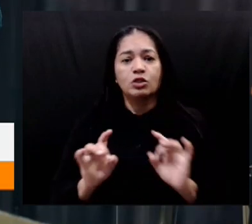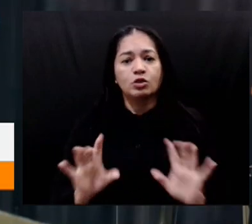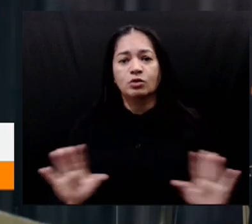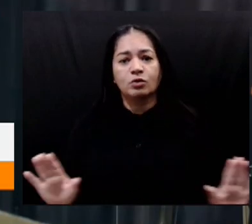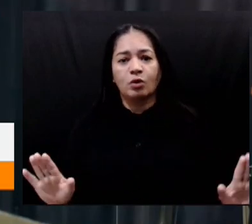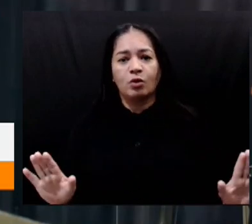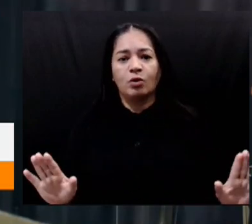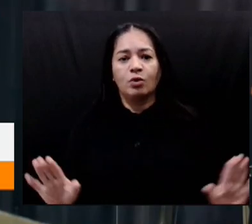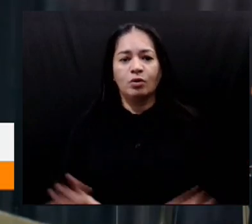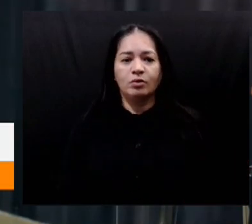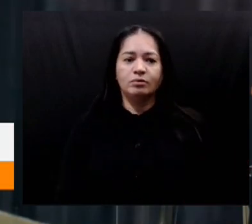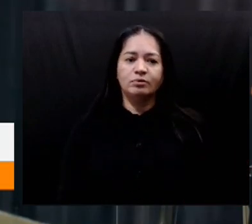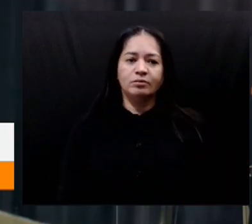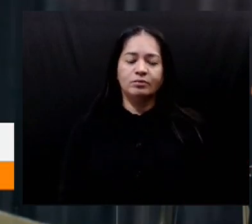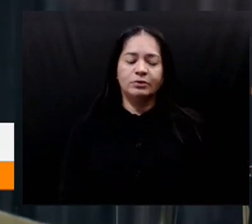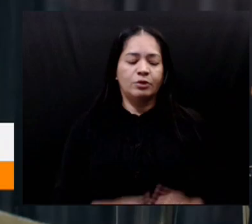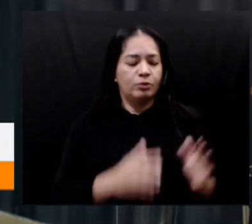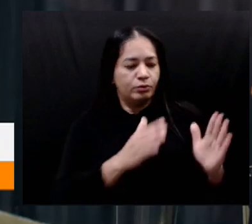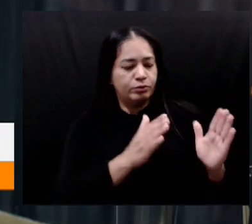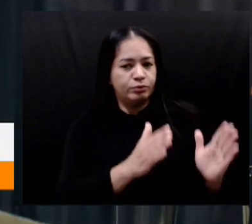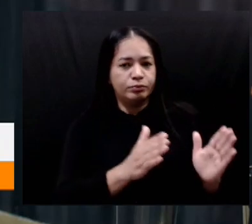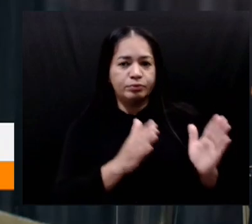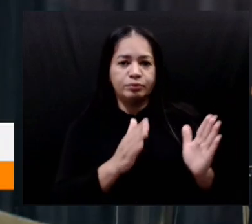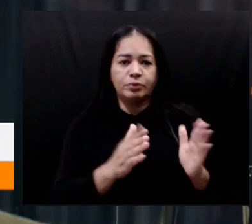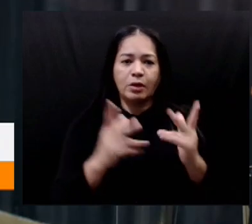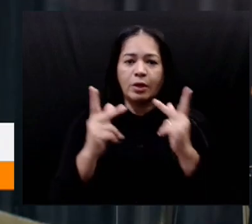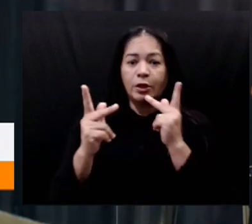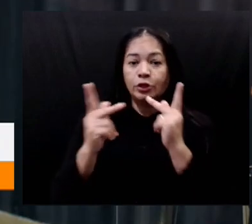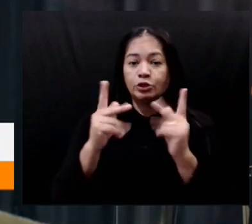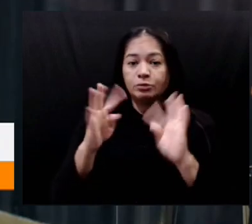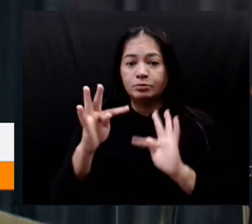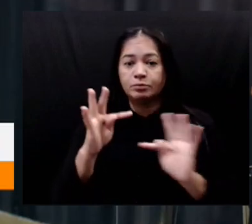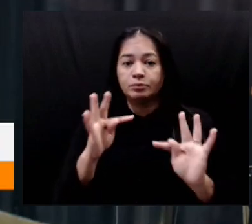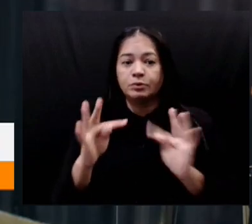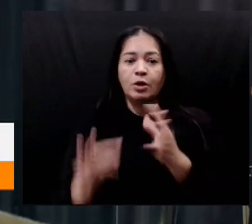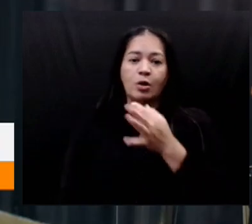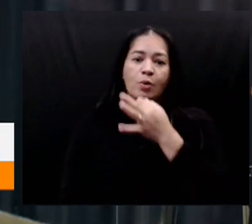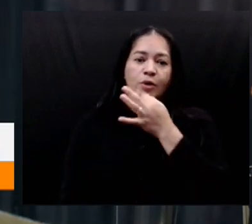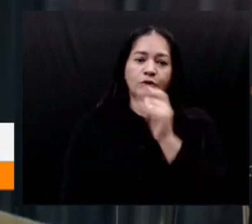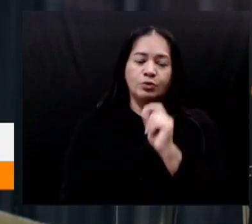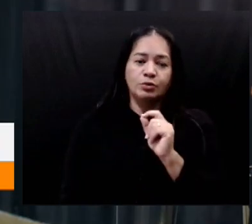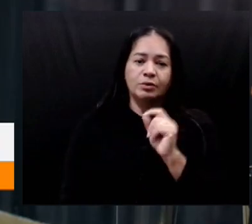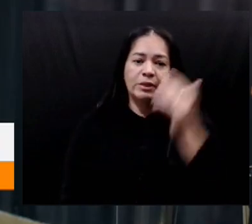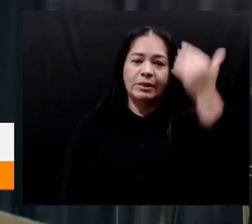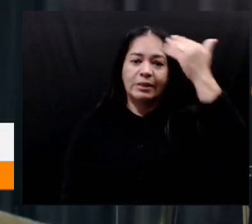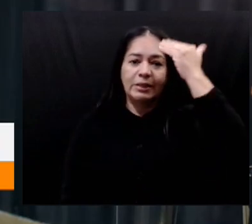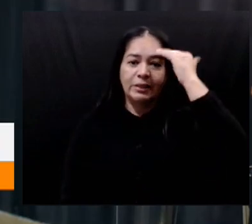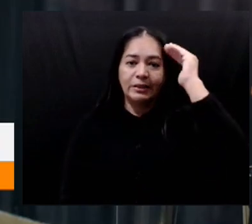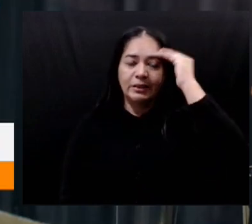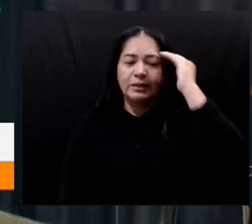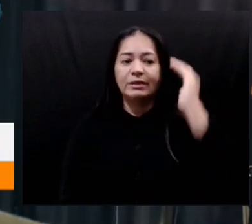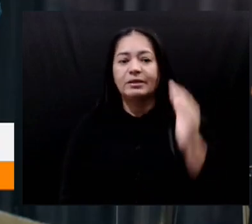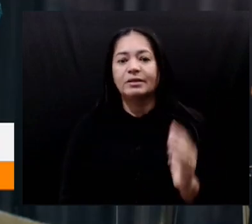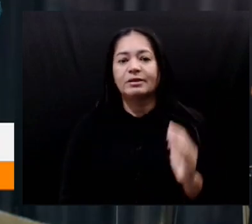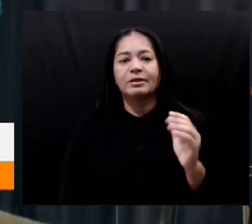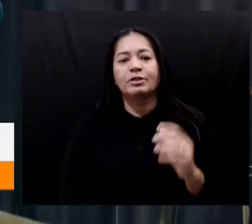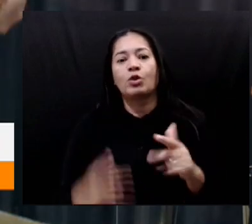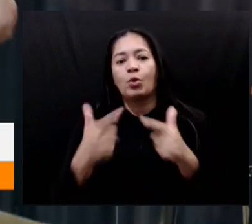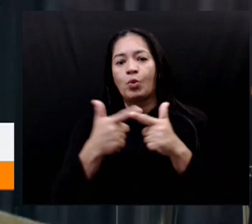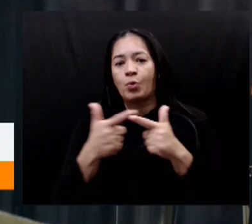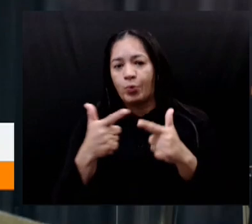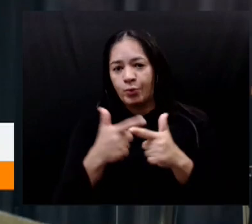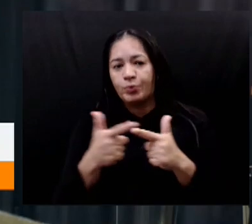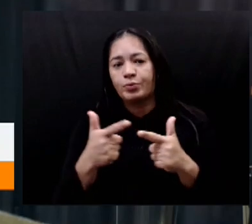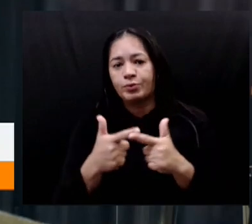no processo psicoterapêutico, eu acho que é entendendo a raiz, né, o porquê